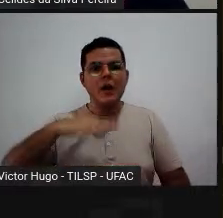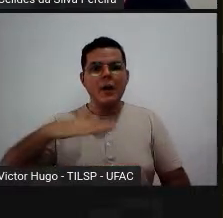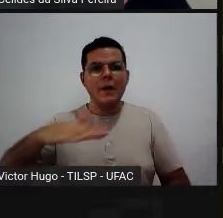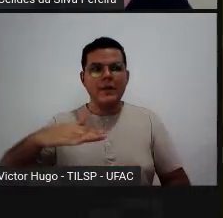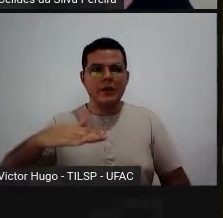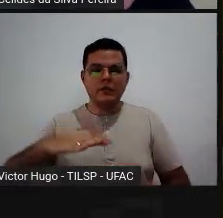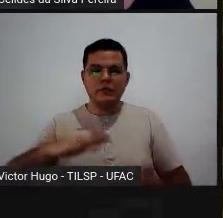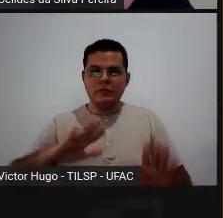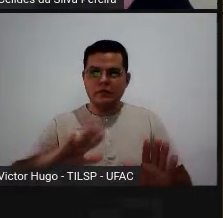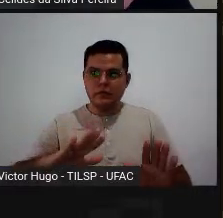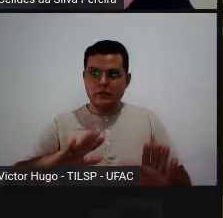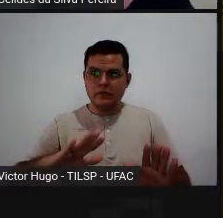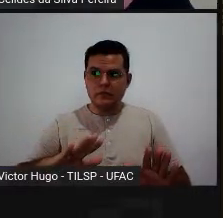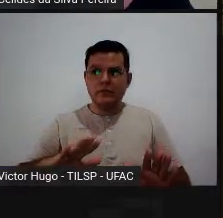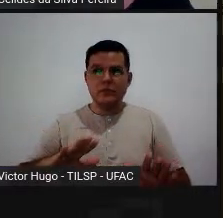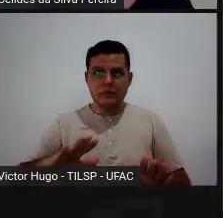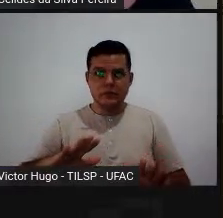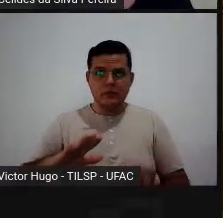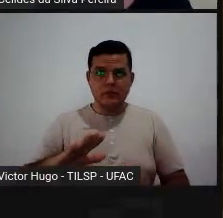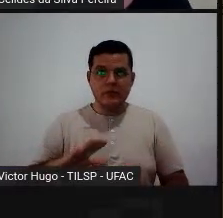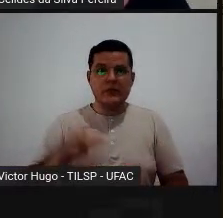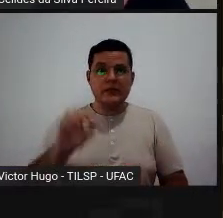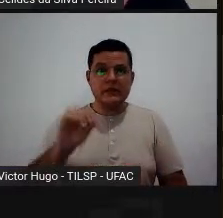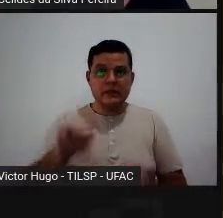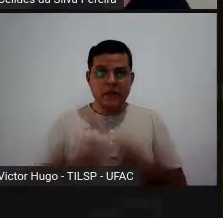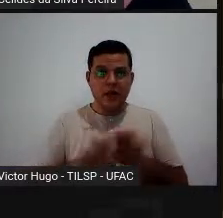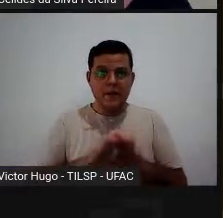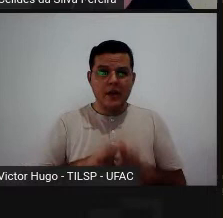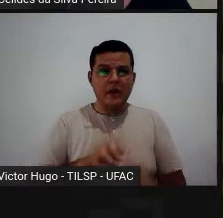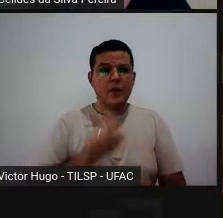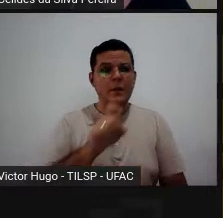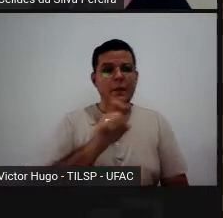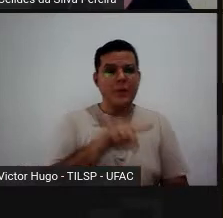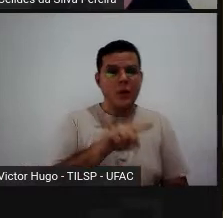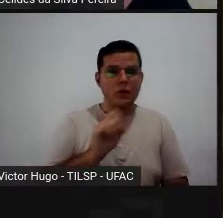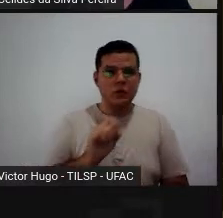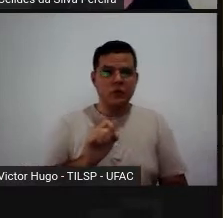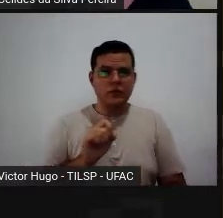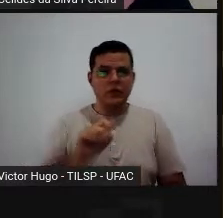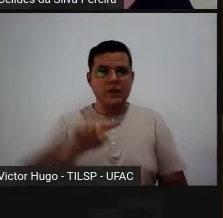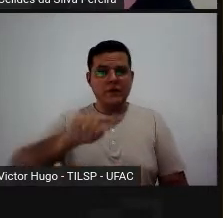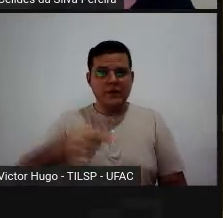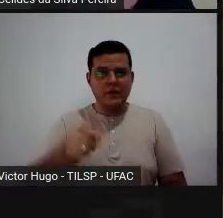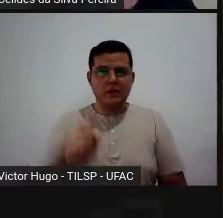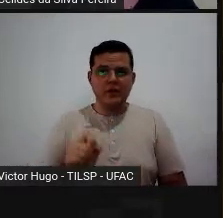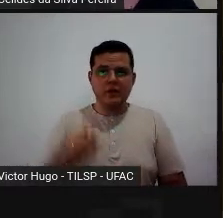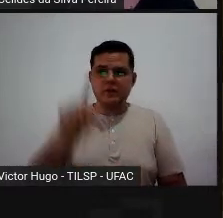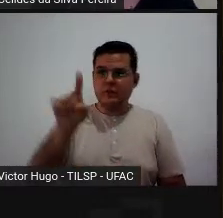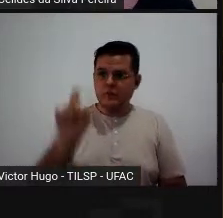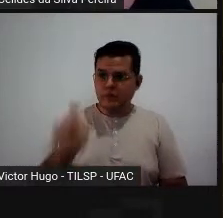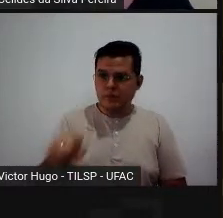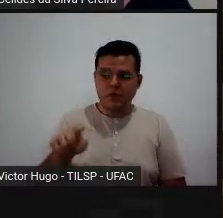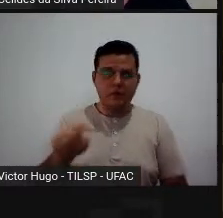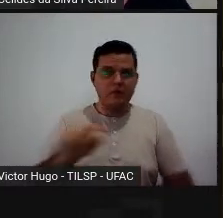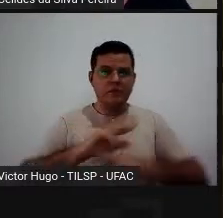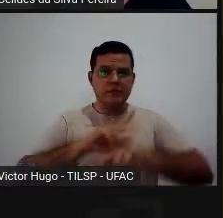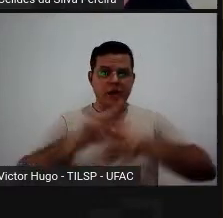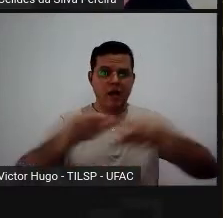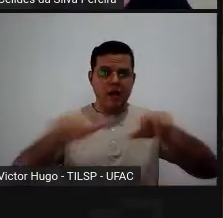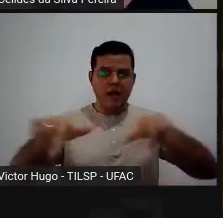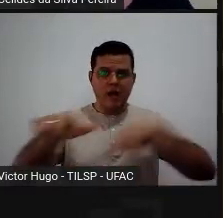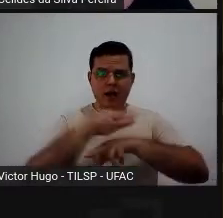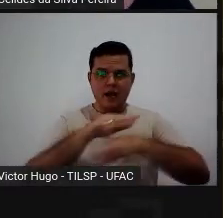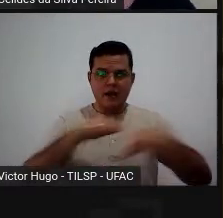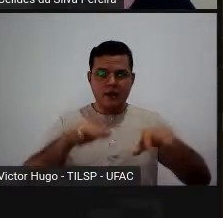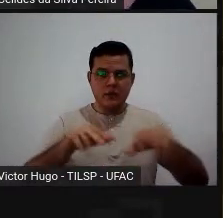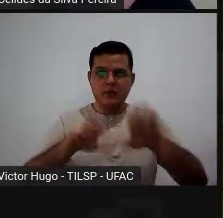de pontuação que queira trabalhar oralmente ou com alguns alunos, além do próprio leitor. A interpretação